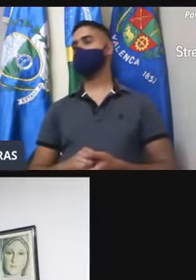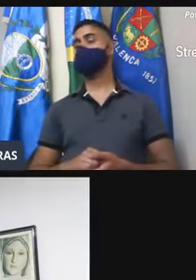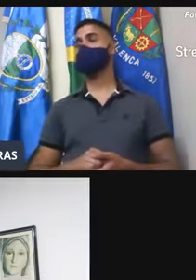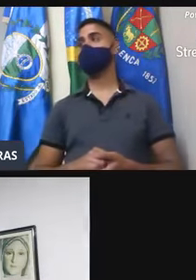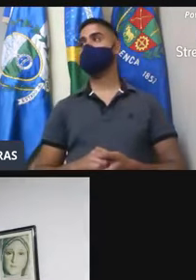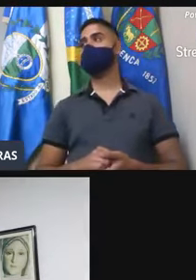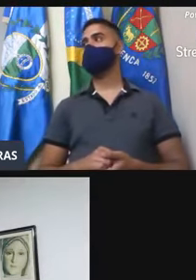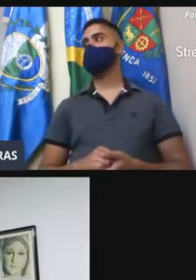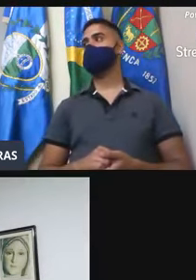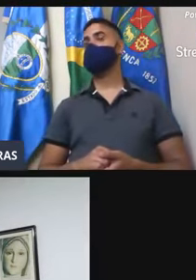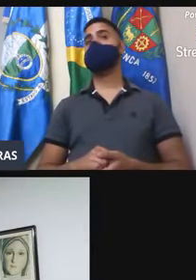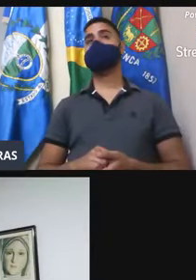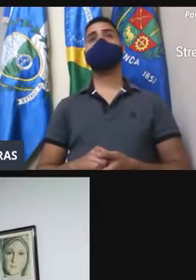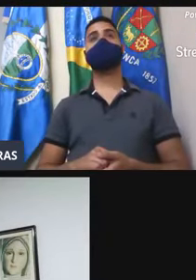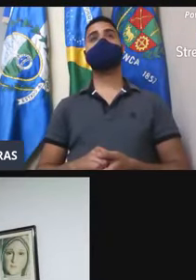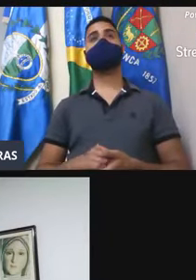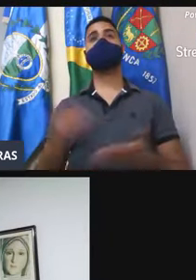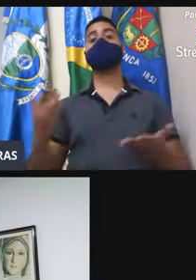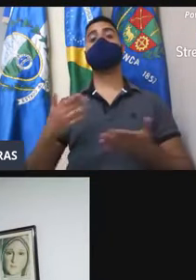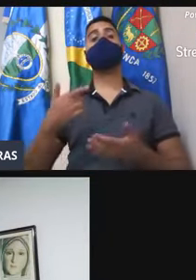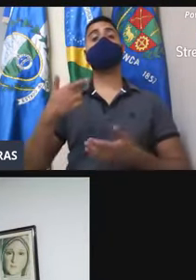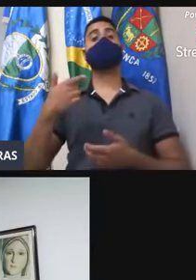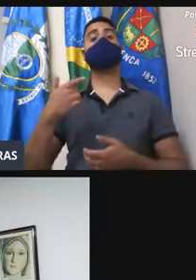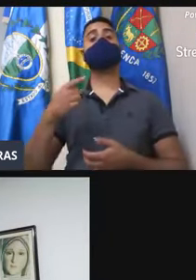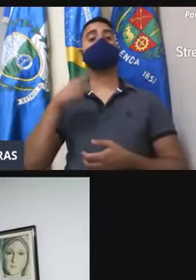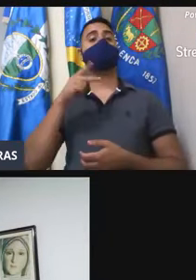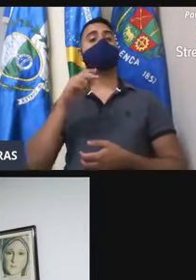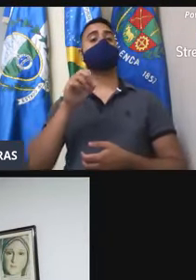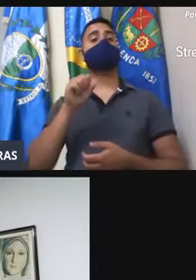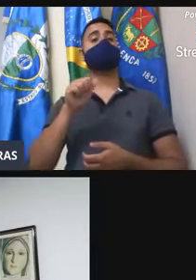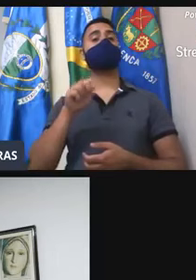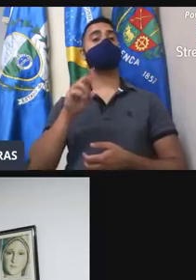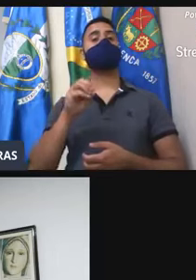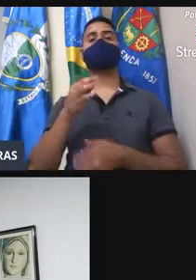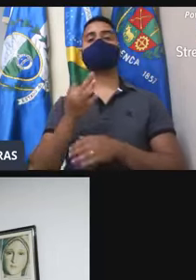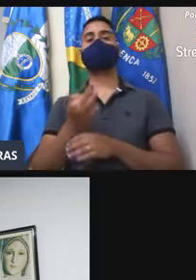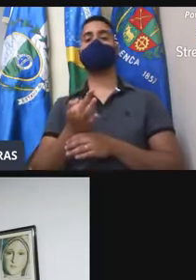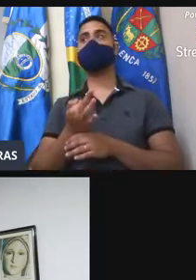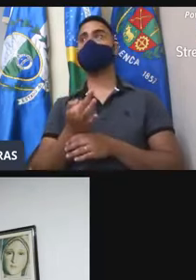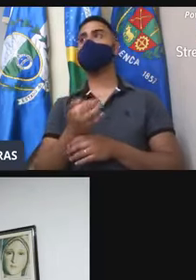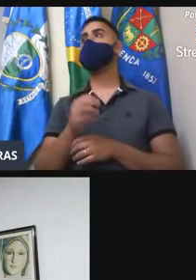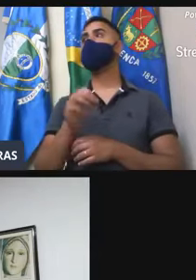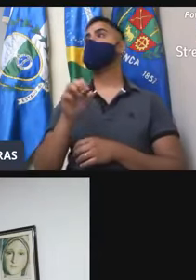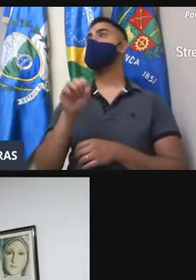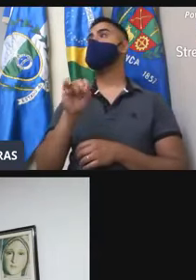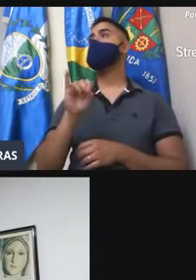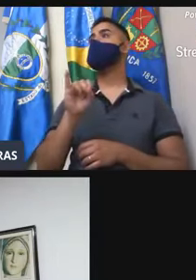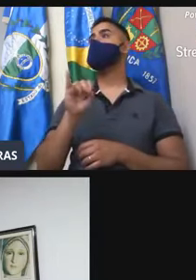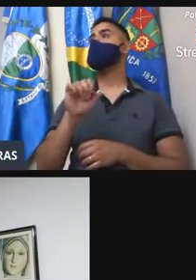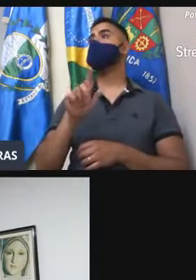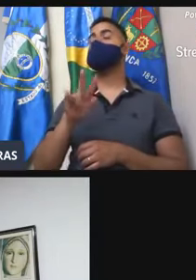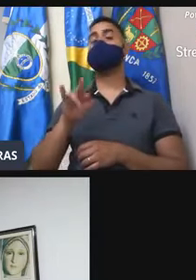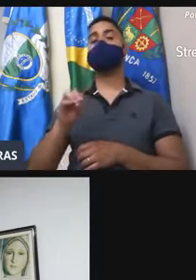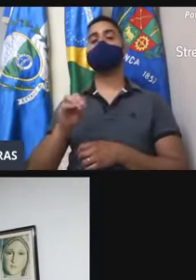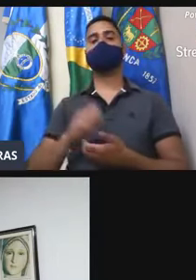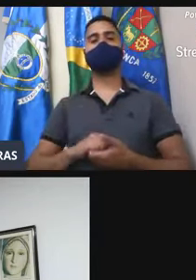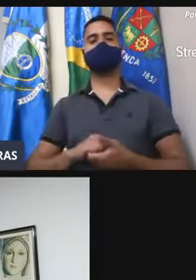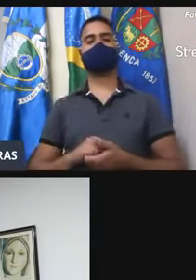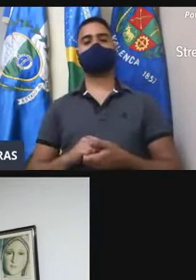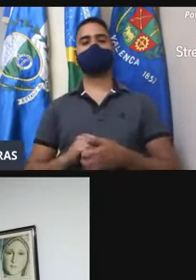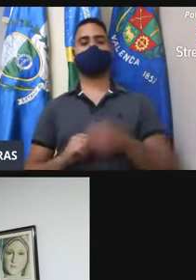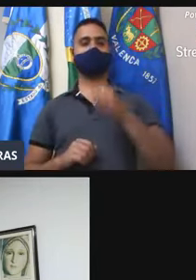Perfeito. Segundo vereador Saulo Corrêa nos 50, Silvio Rogério Furtado da Graça.